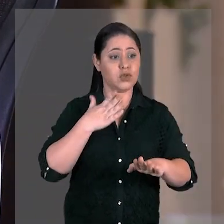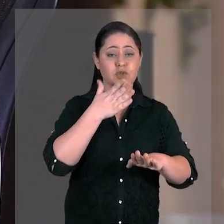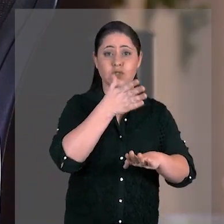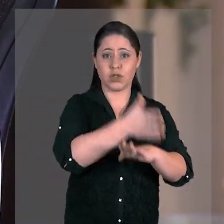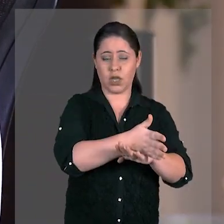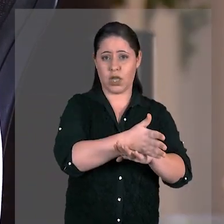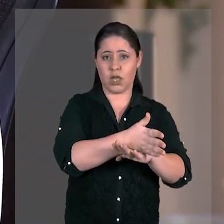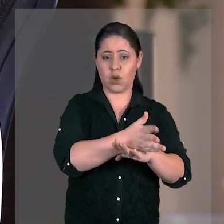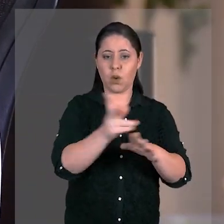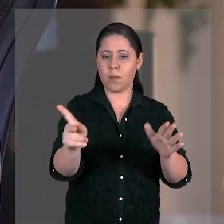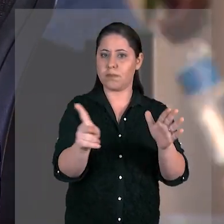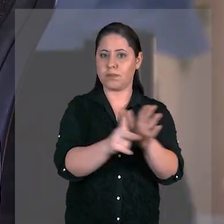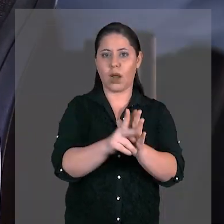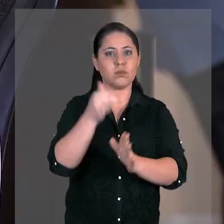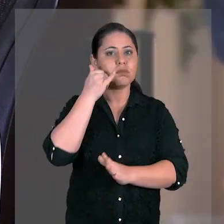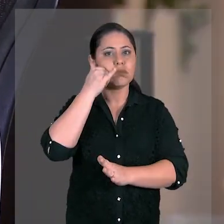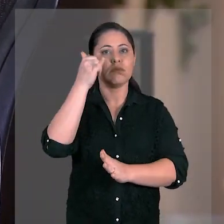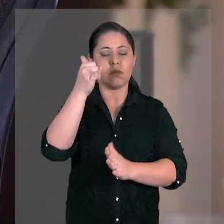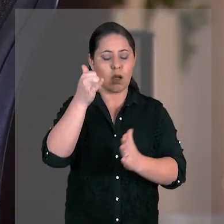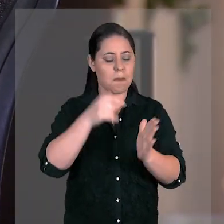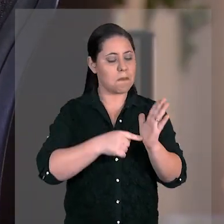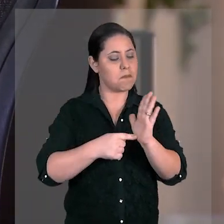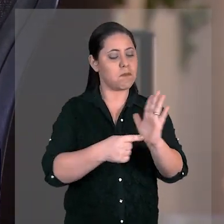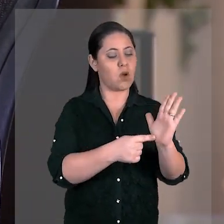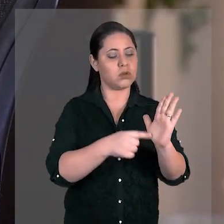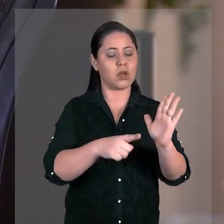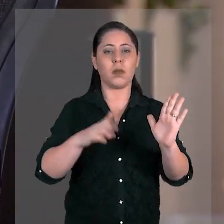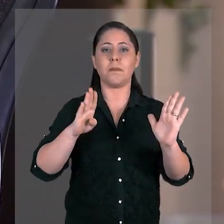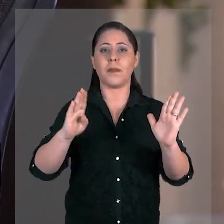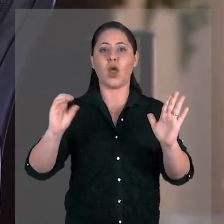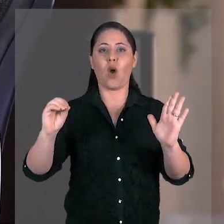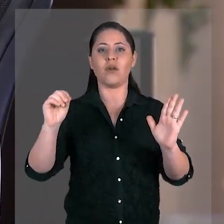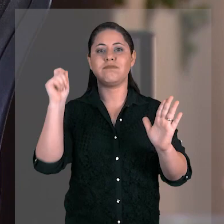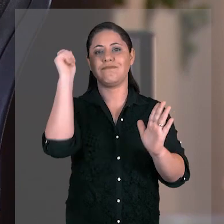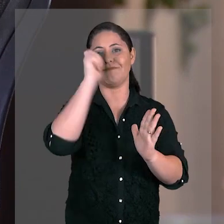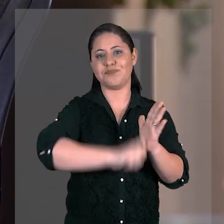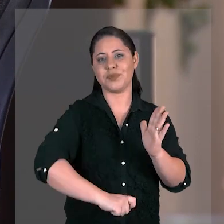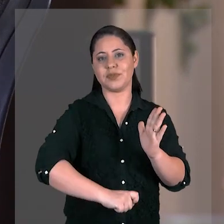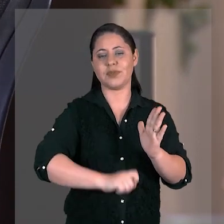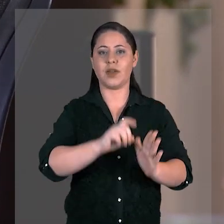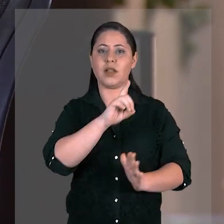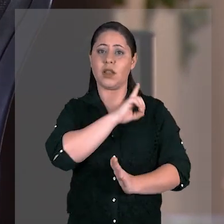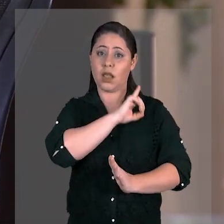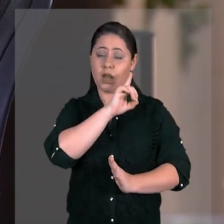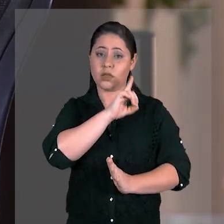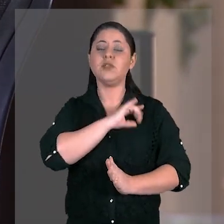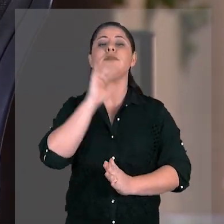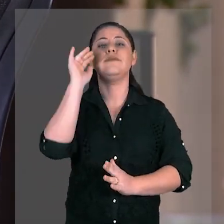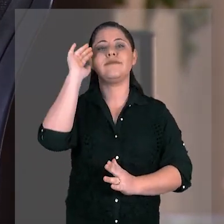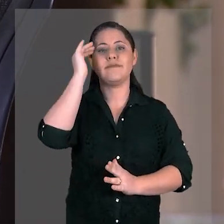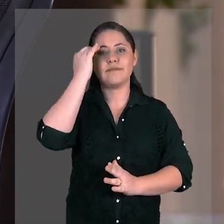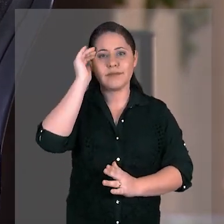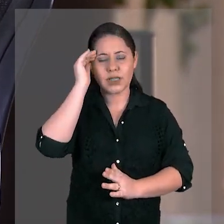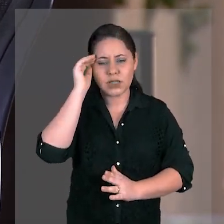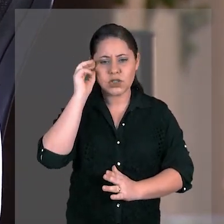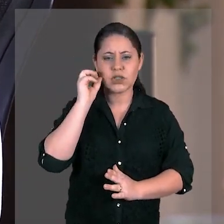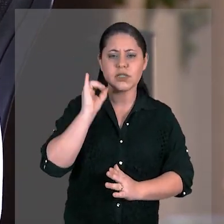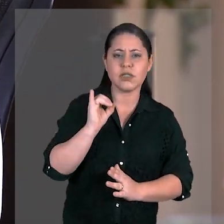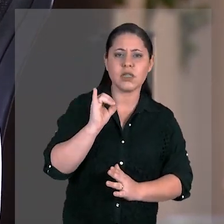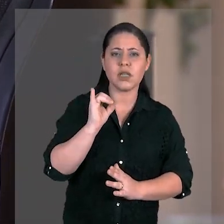você chega com o seu dispositivo, você faz um boletim de ocorrência e os delegados já